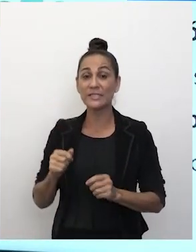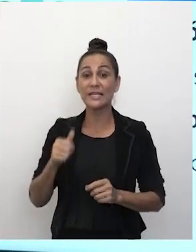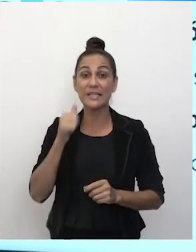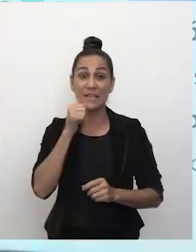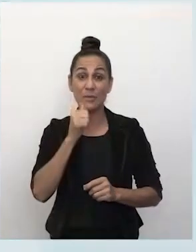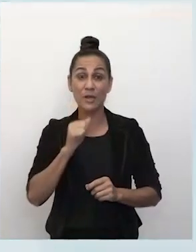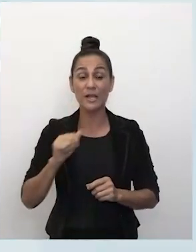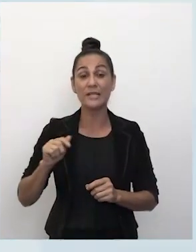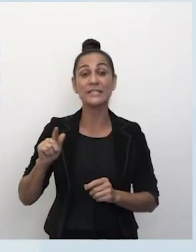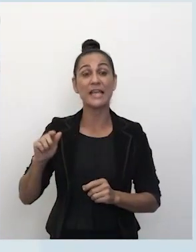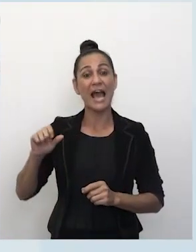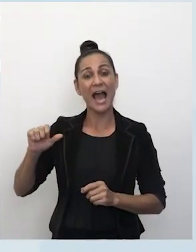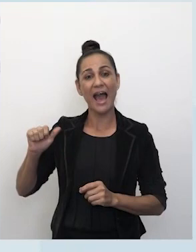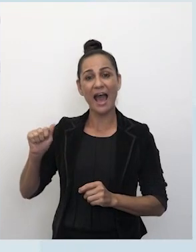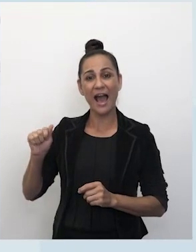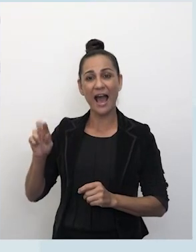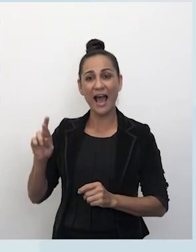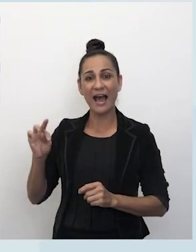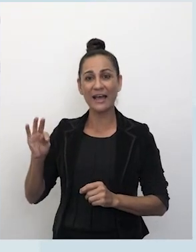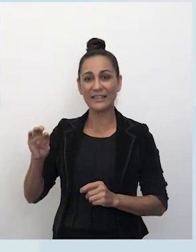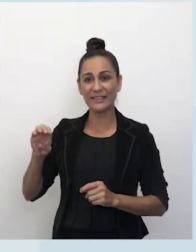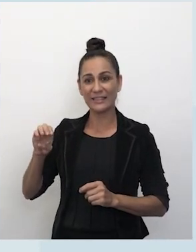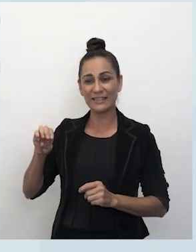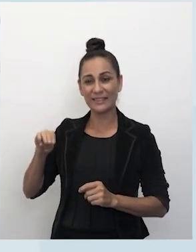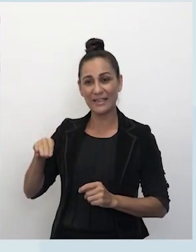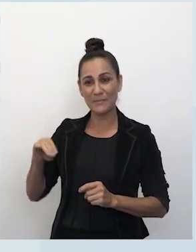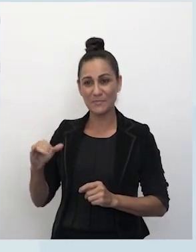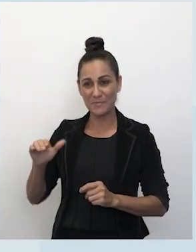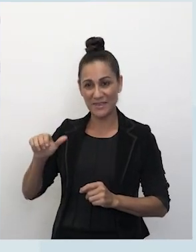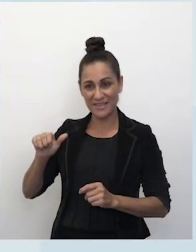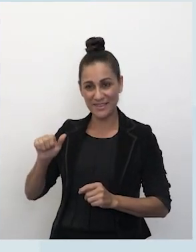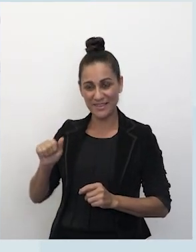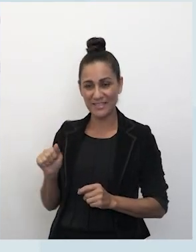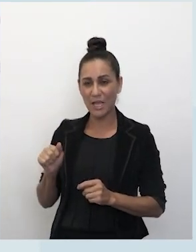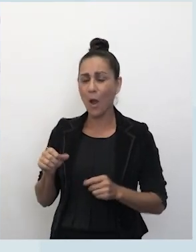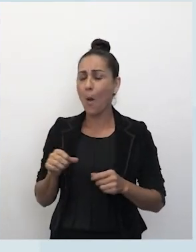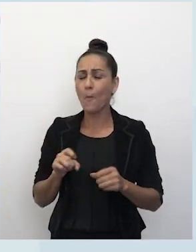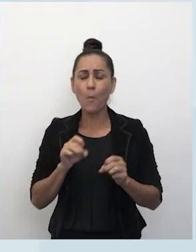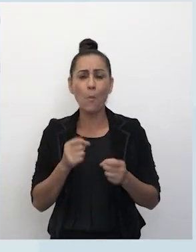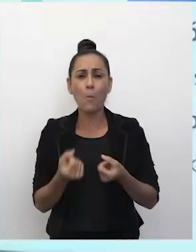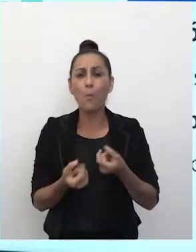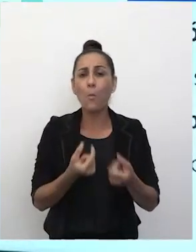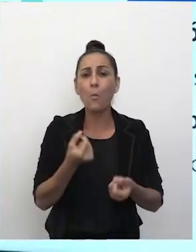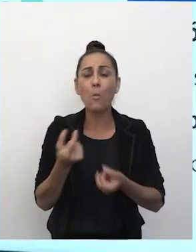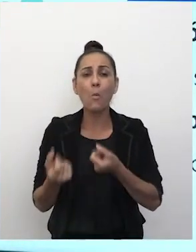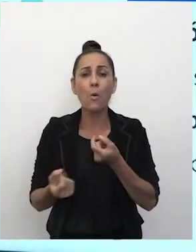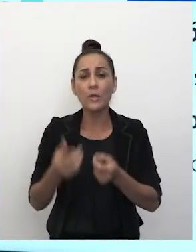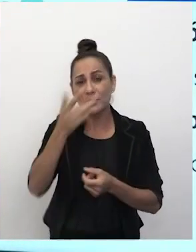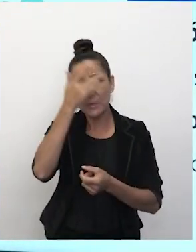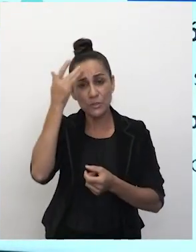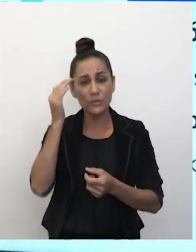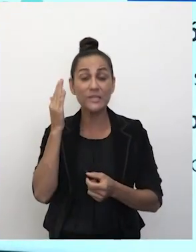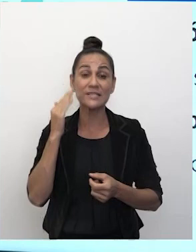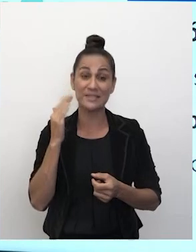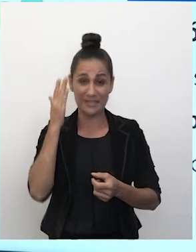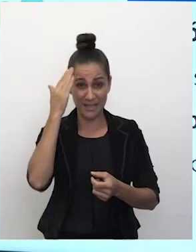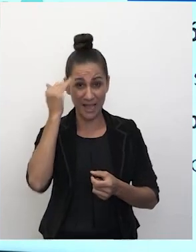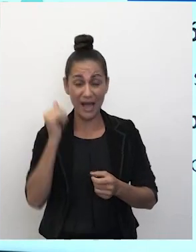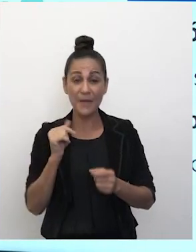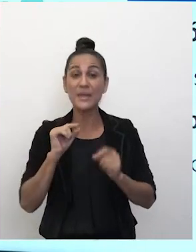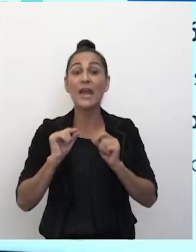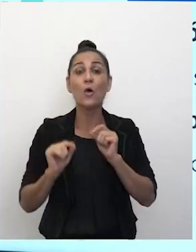Artemisia Gentileschi. Muitas pessoas, poucas pessoas sabem, mas ela foi um dos principais nomes do